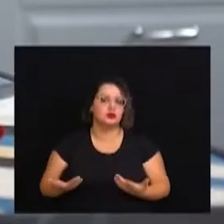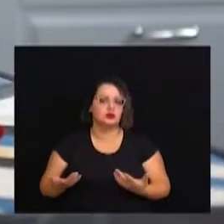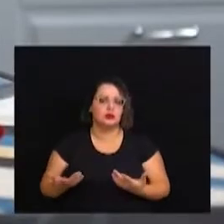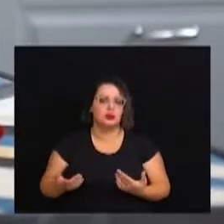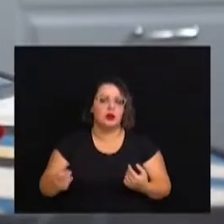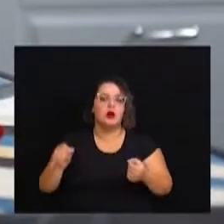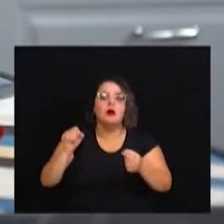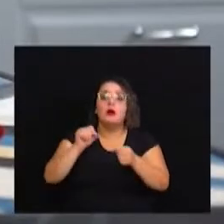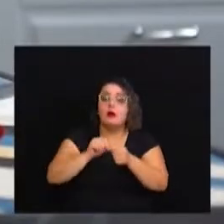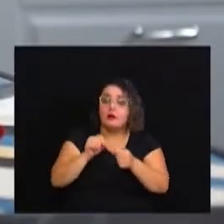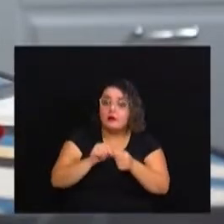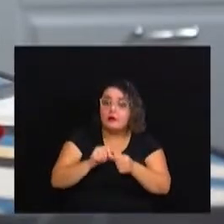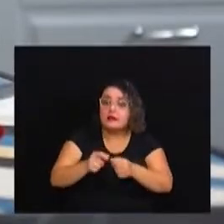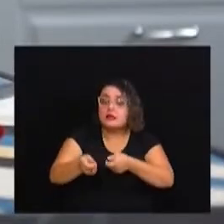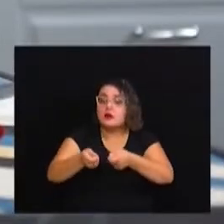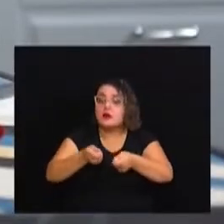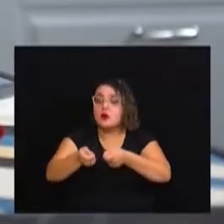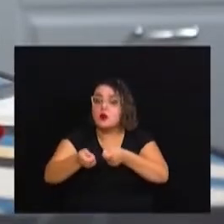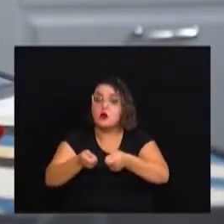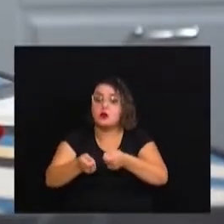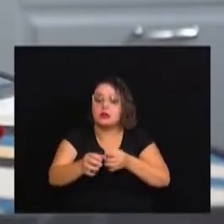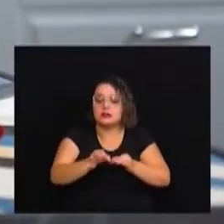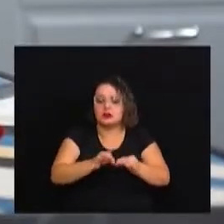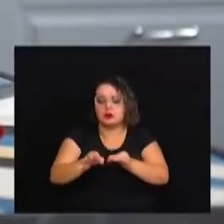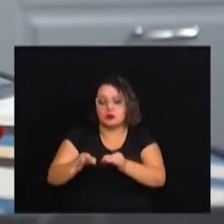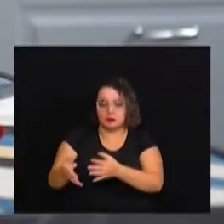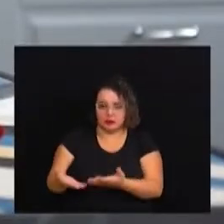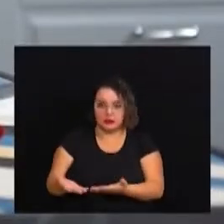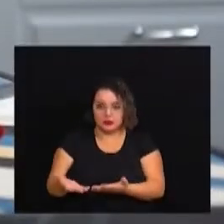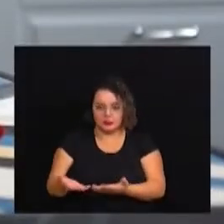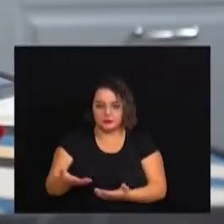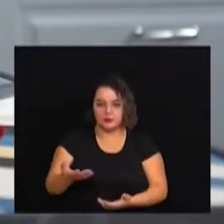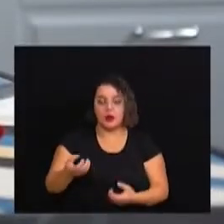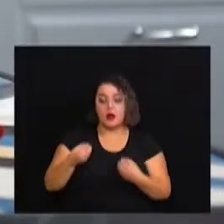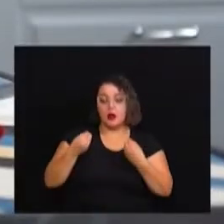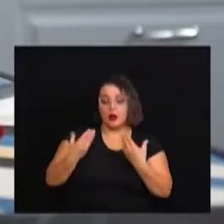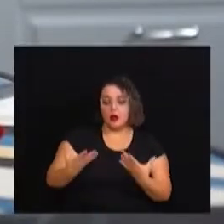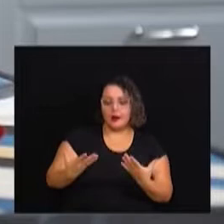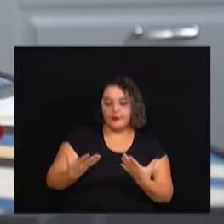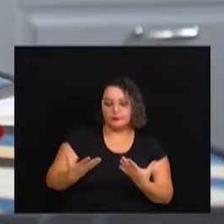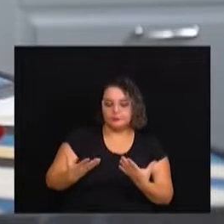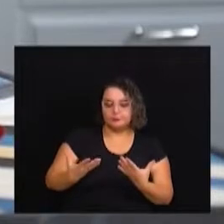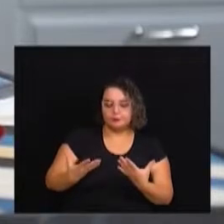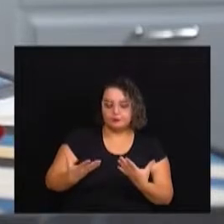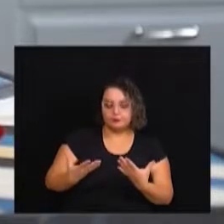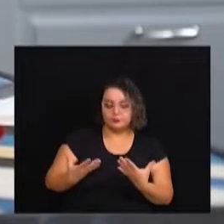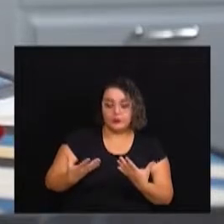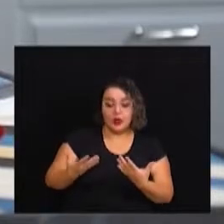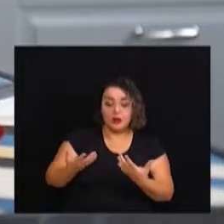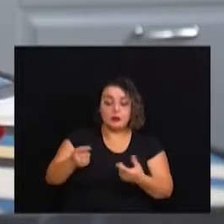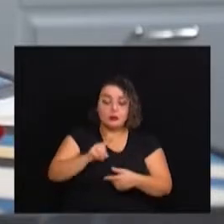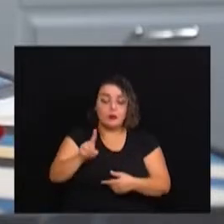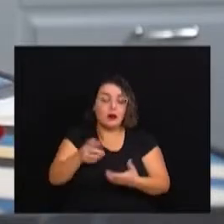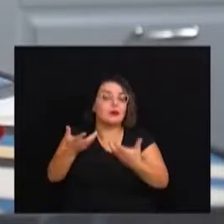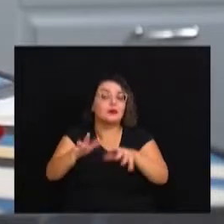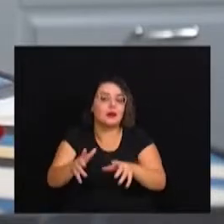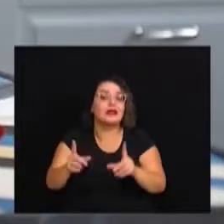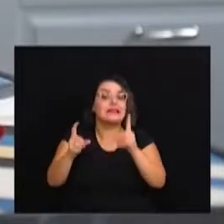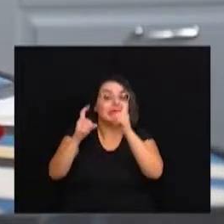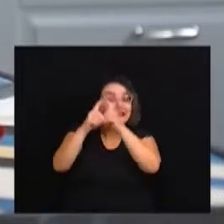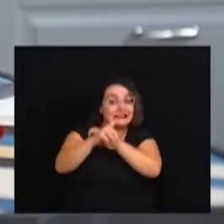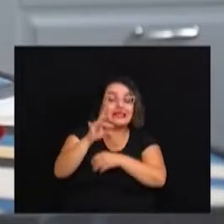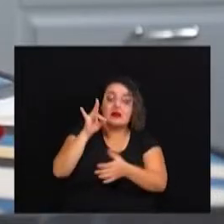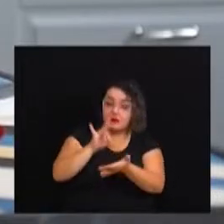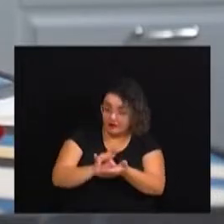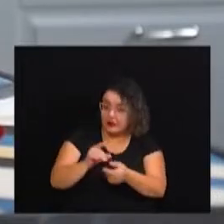em fazer controle e se organizar. É como se eles tivessem, não é nem que eles não querem, eles possuem uma